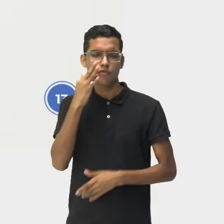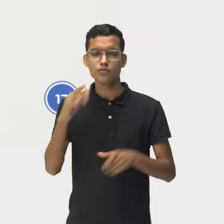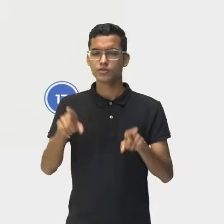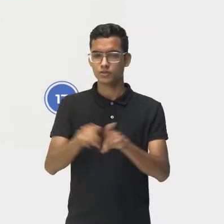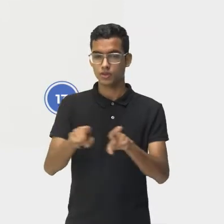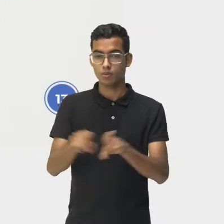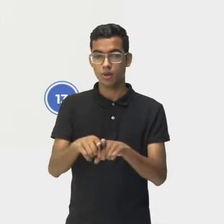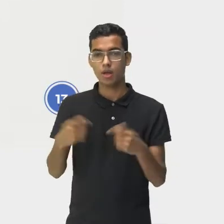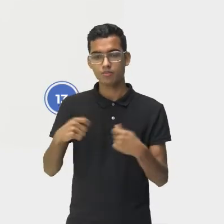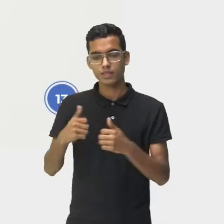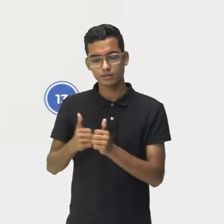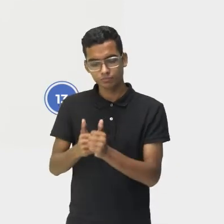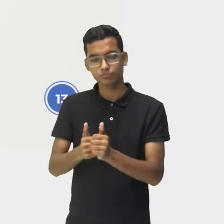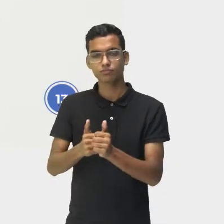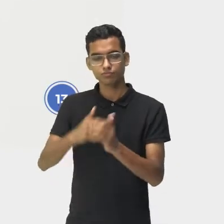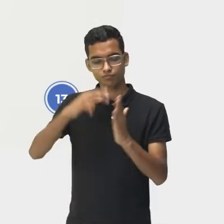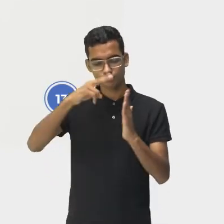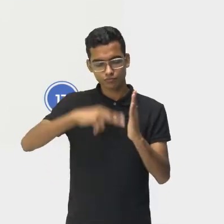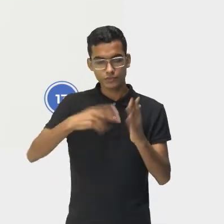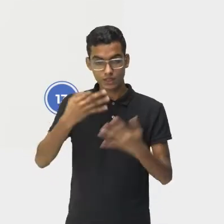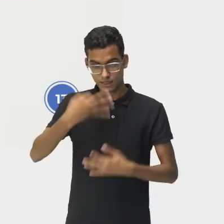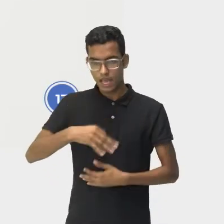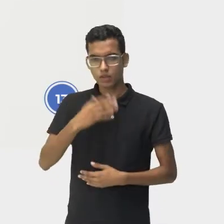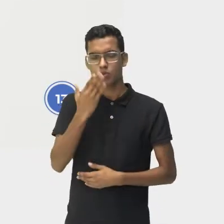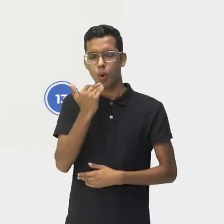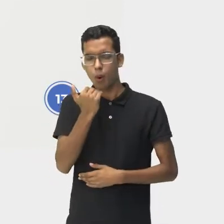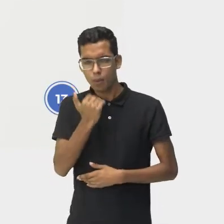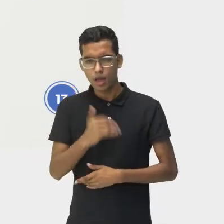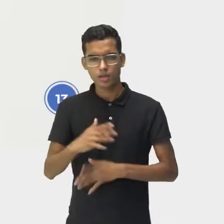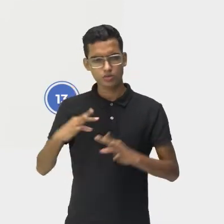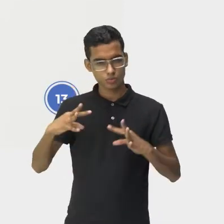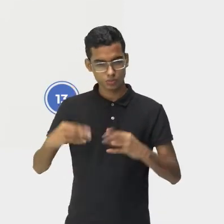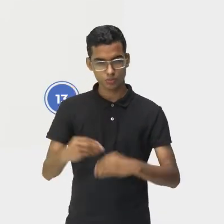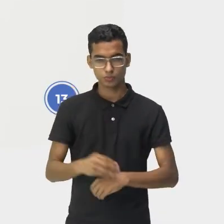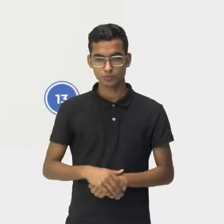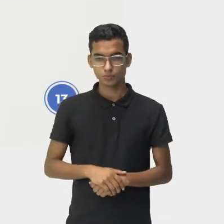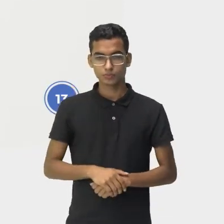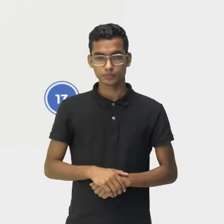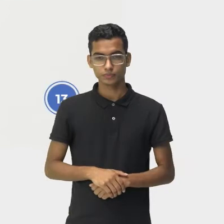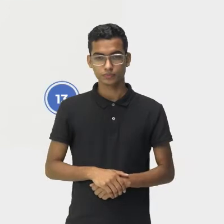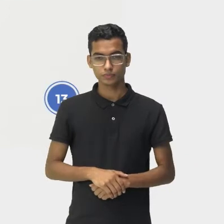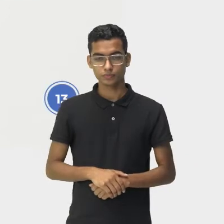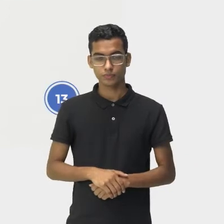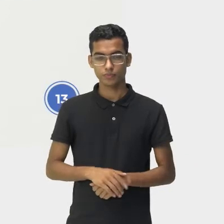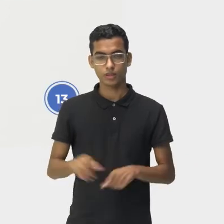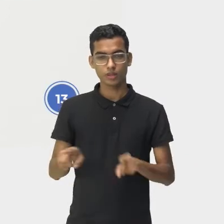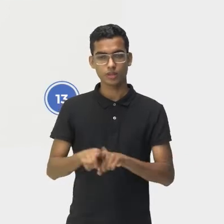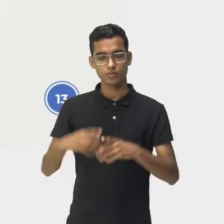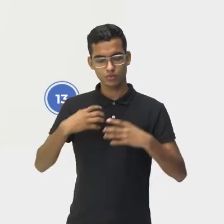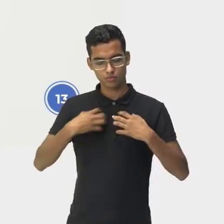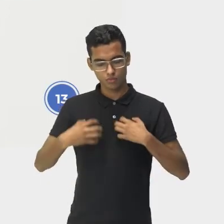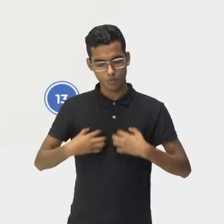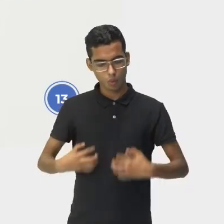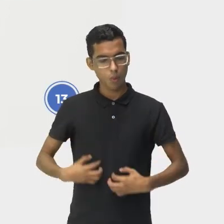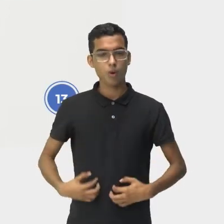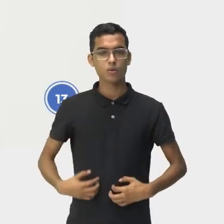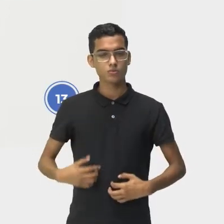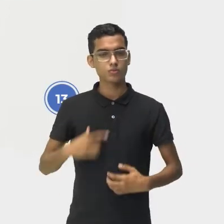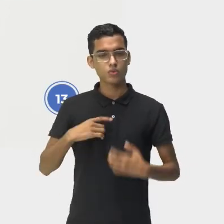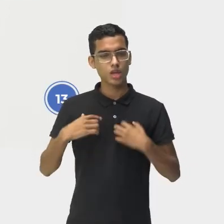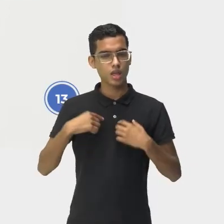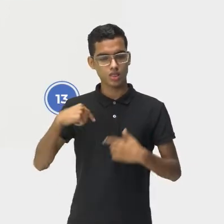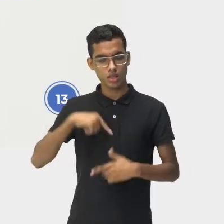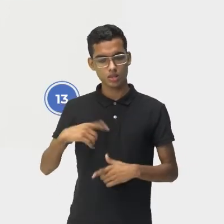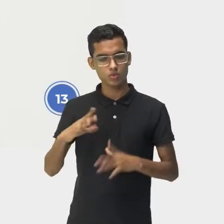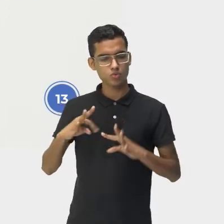o acompanhamento direitinho dessa alimentação e proporcionar para o organismo todos os nutrientes que são necessários